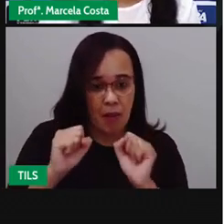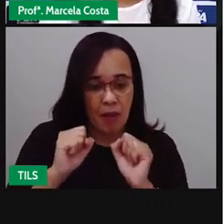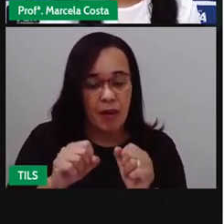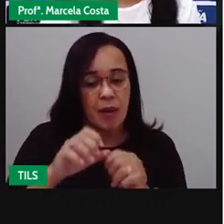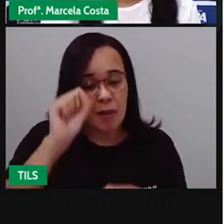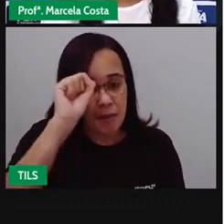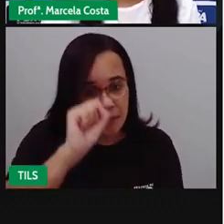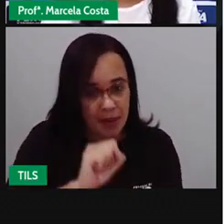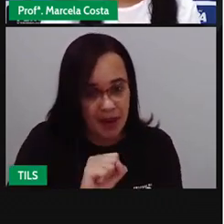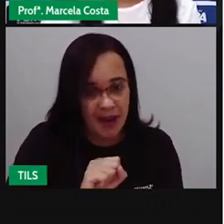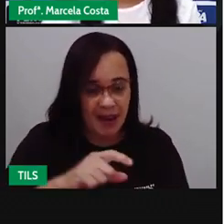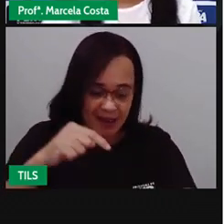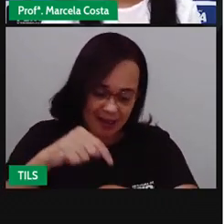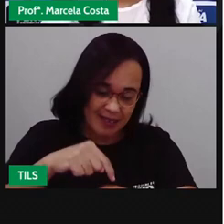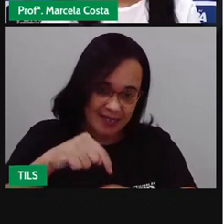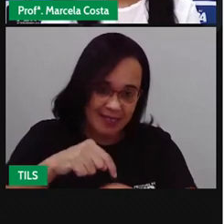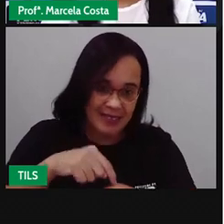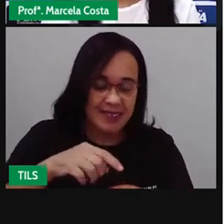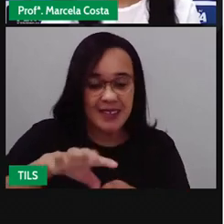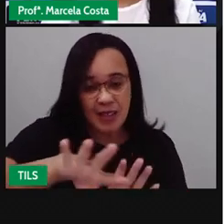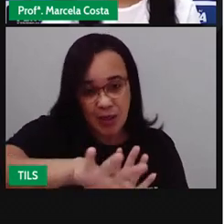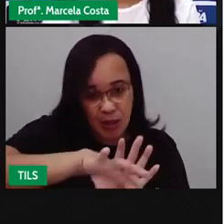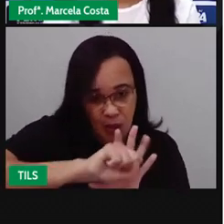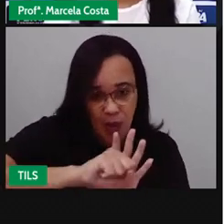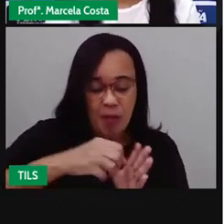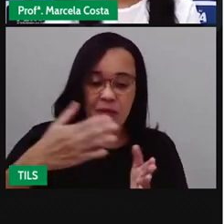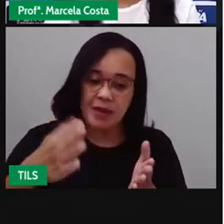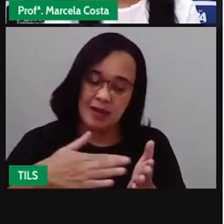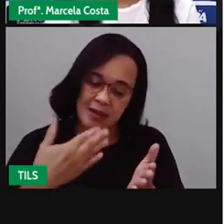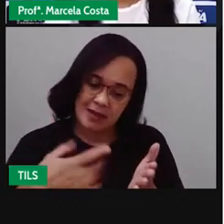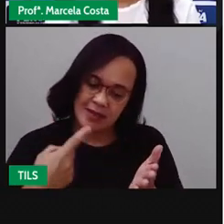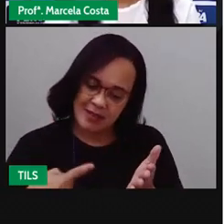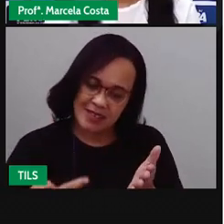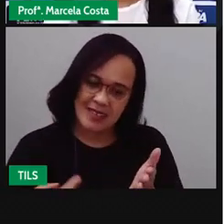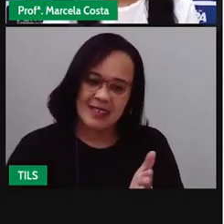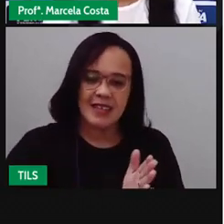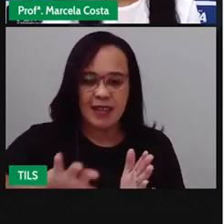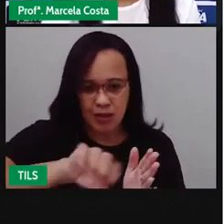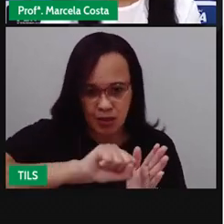pausa o vídeo e vá copiando no caderno, tá, meus amores?